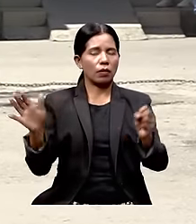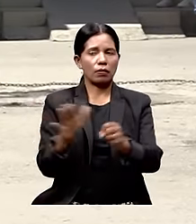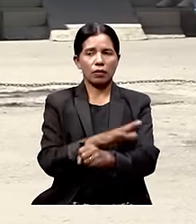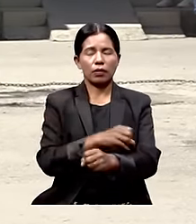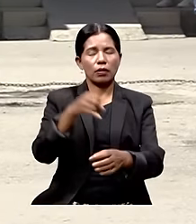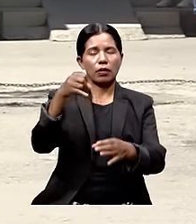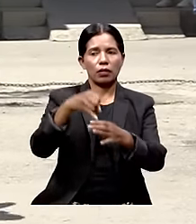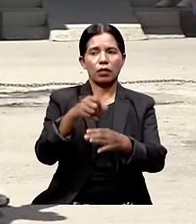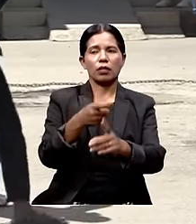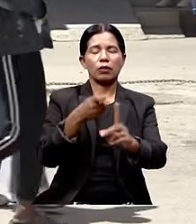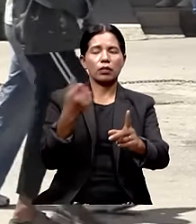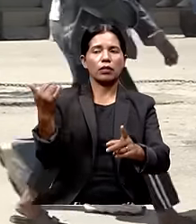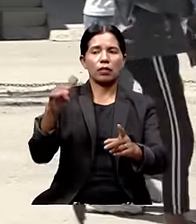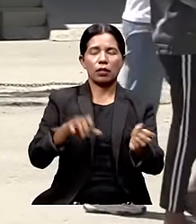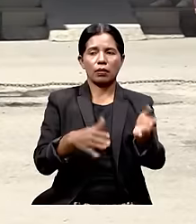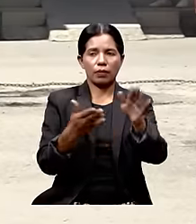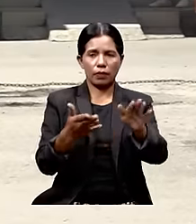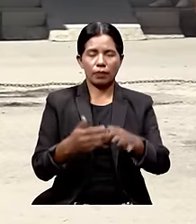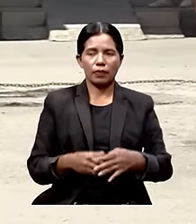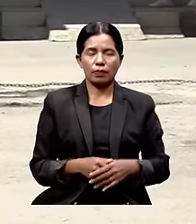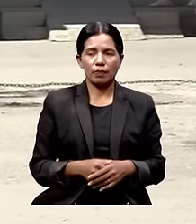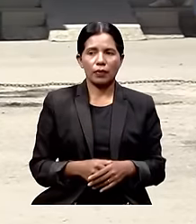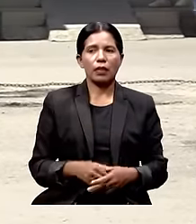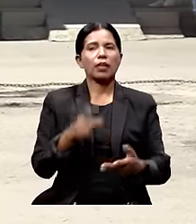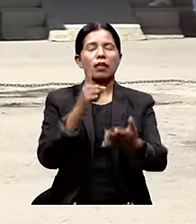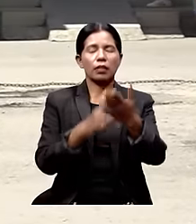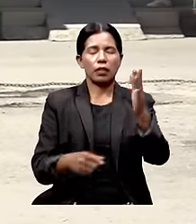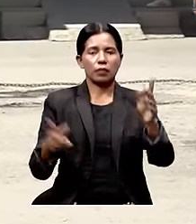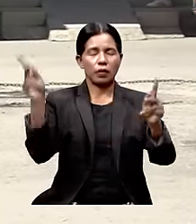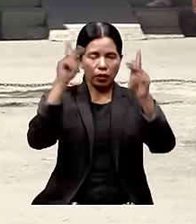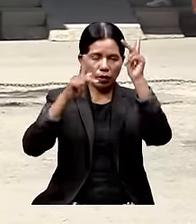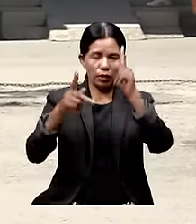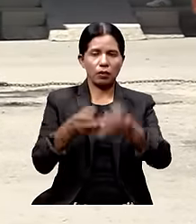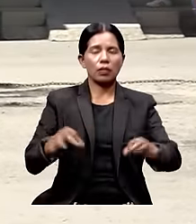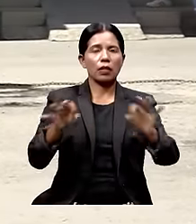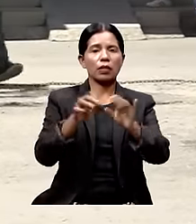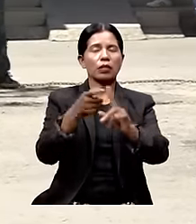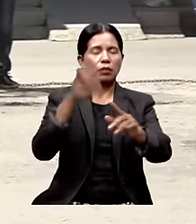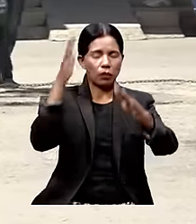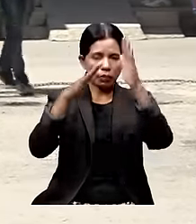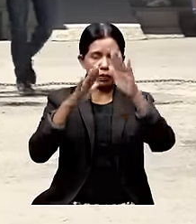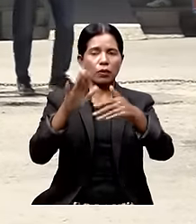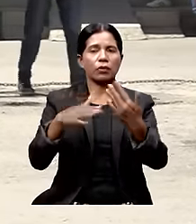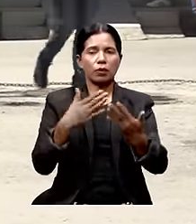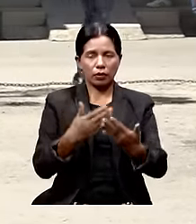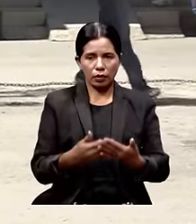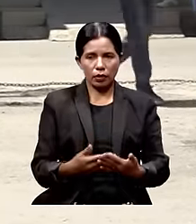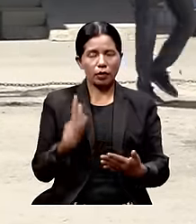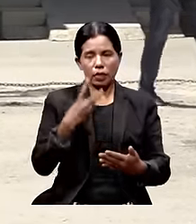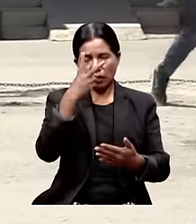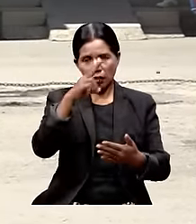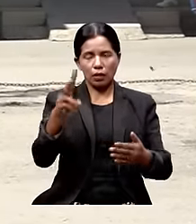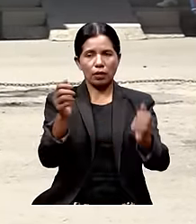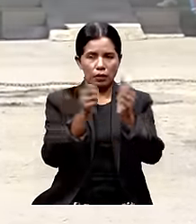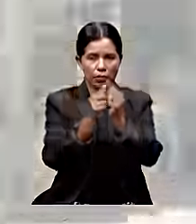inclui balão que se Sira lá com vida. Saída que é a causa principal desse problema em Hiracne, tu irmã e te acompanha